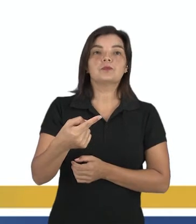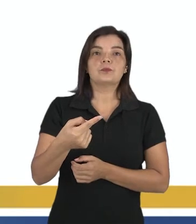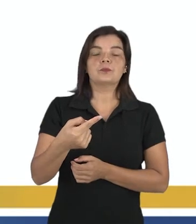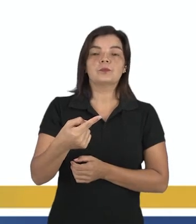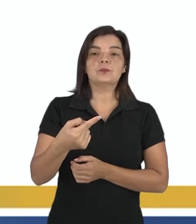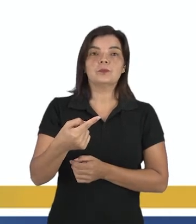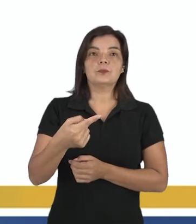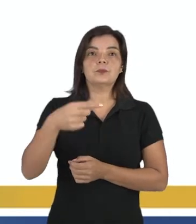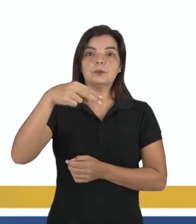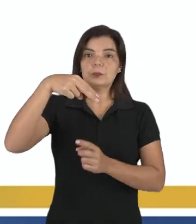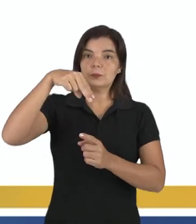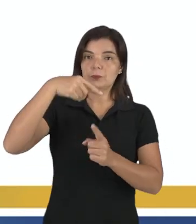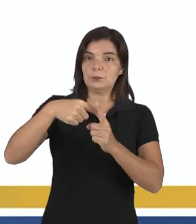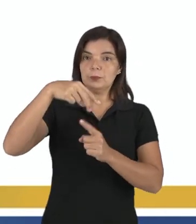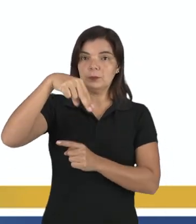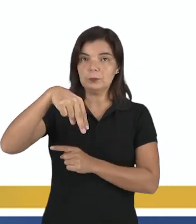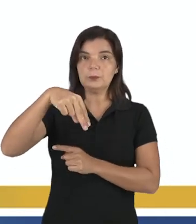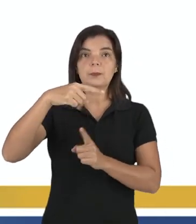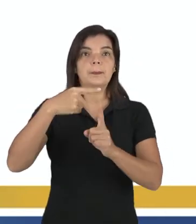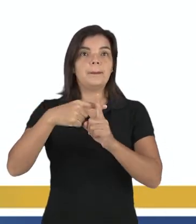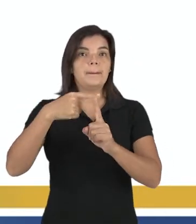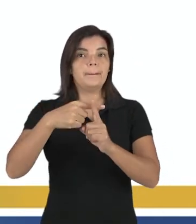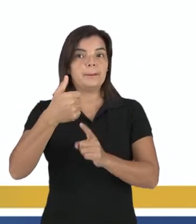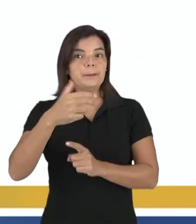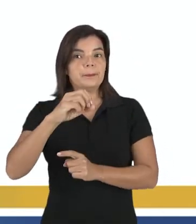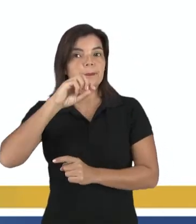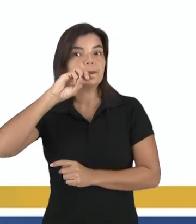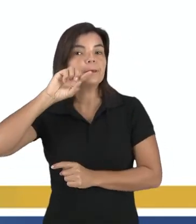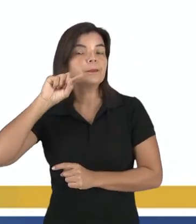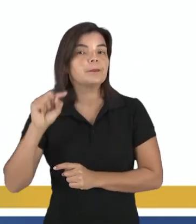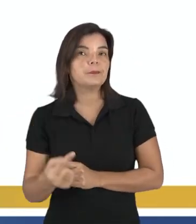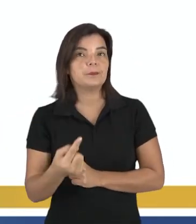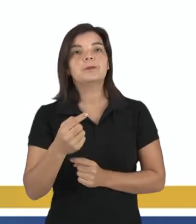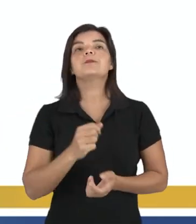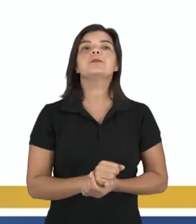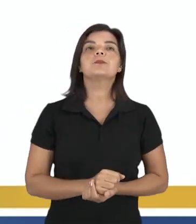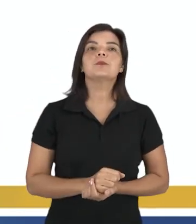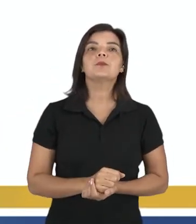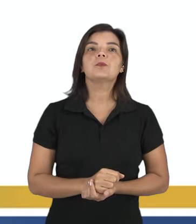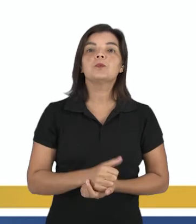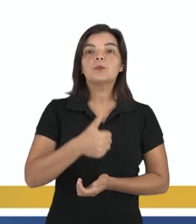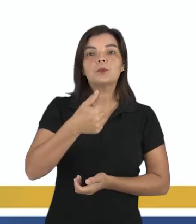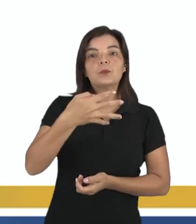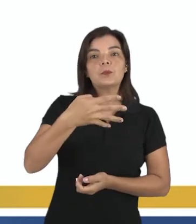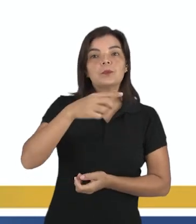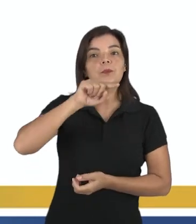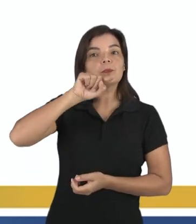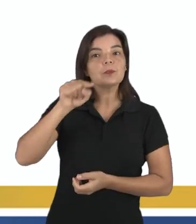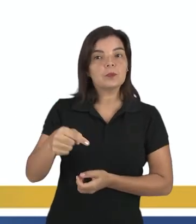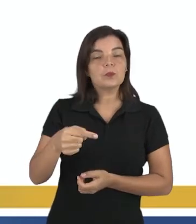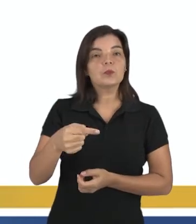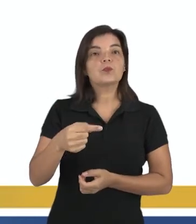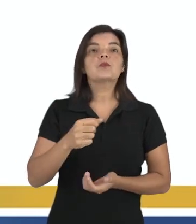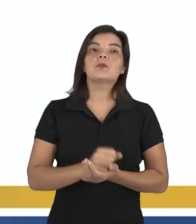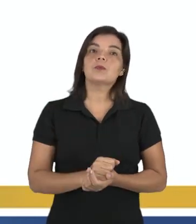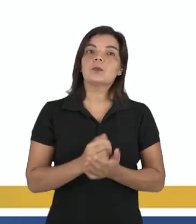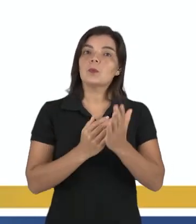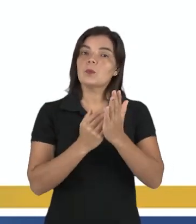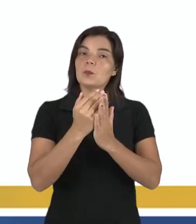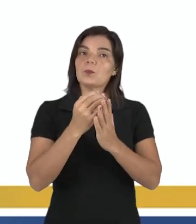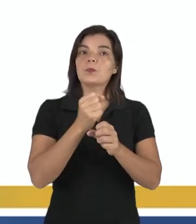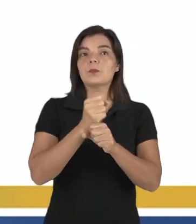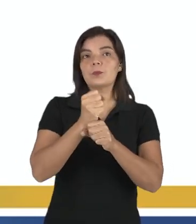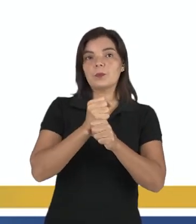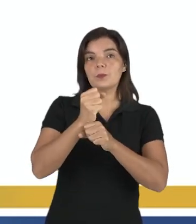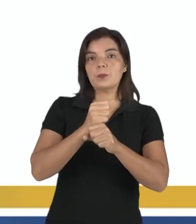igual a 14.000 vezes o n mais 10.000. E aí esse 14.000 aumenta anualmente e